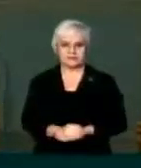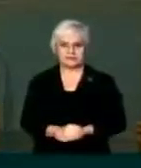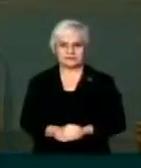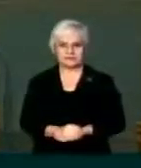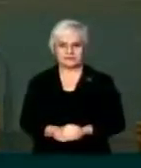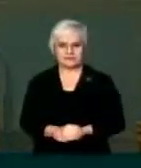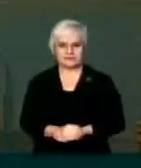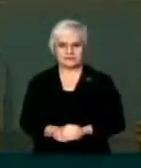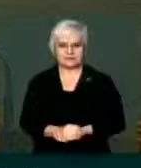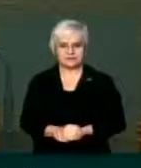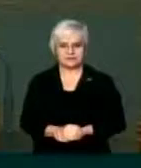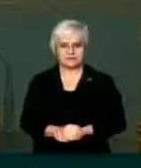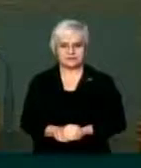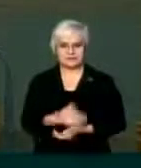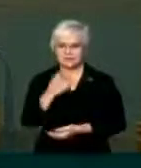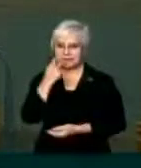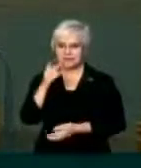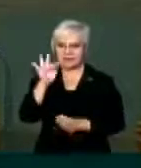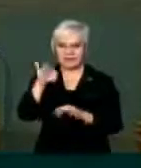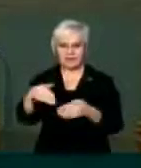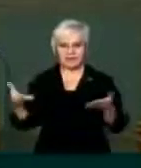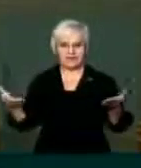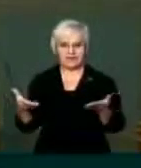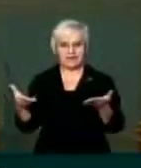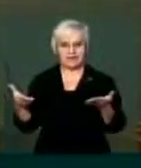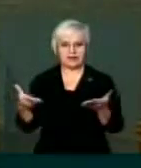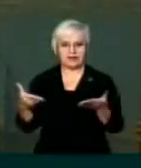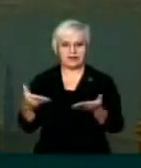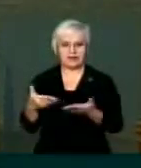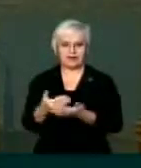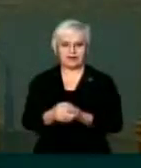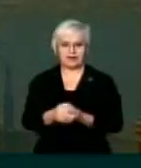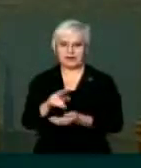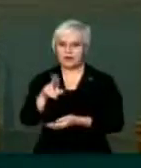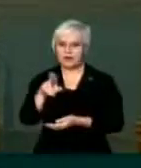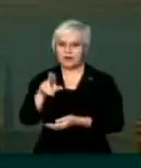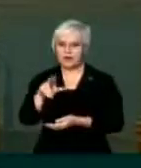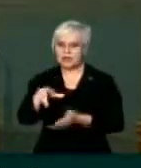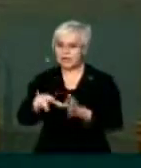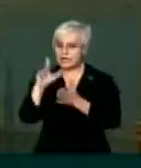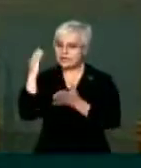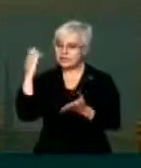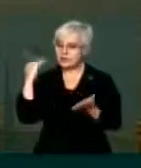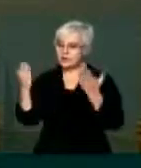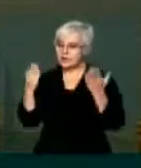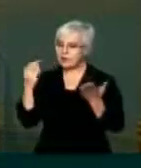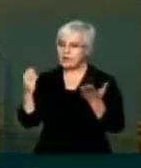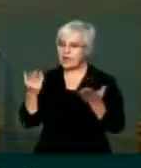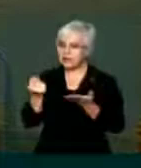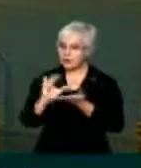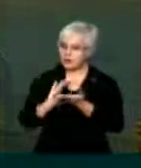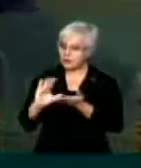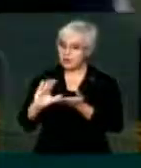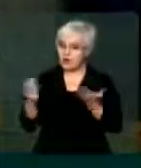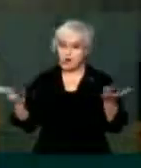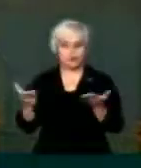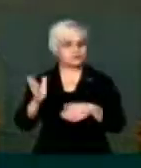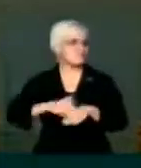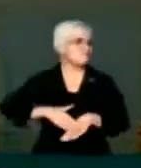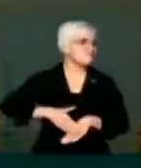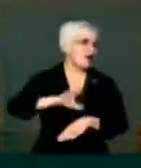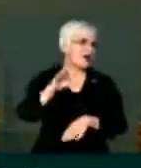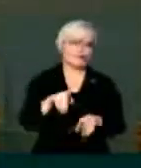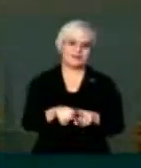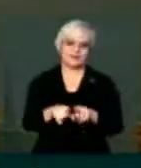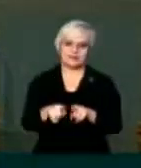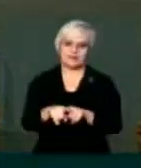das nações. E finalizo, senhor presidente, nunca se apitou tanto, é que, dizendo, neste momento, que sem